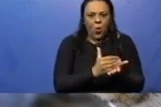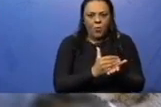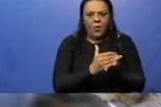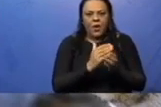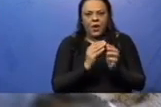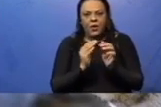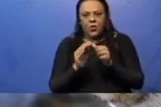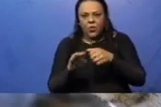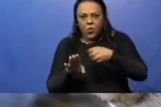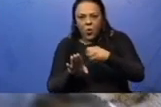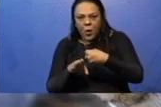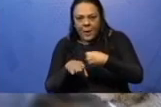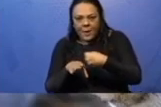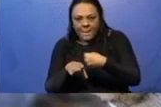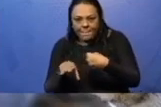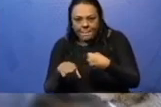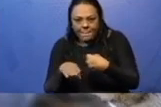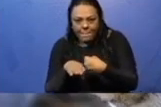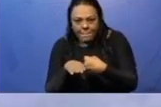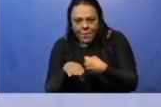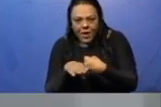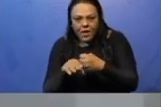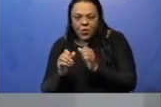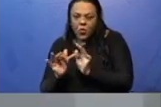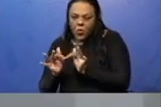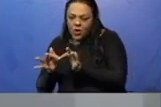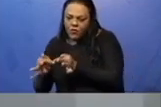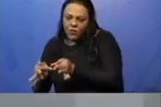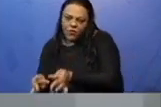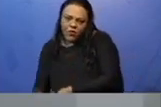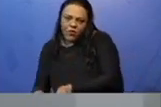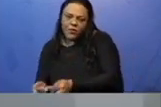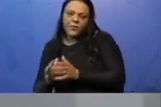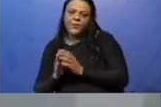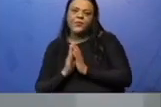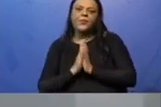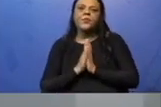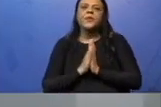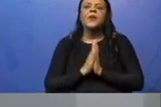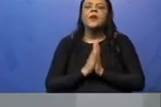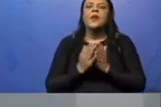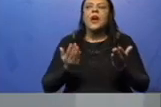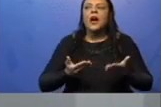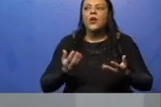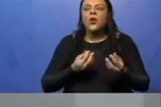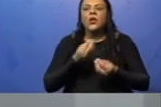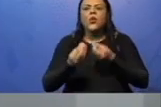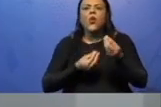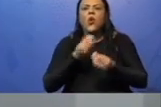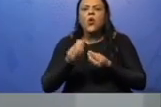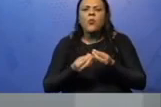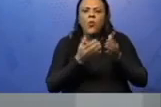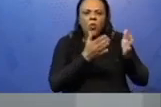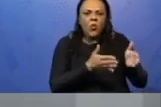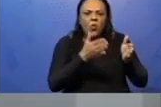relógio. Vamos estudar um pouquinho mais sobre esses detalhes agora? Bom, primeira coisa sobre a ordenação dos fatos.